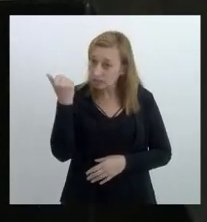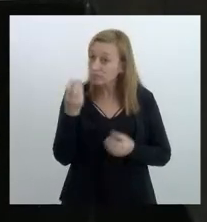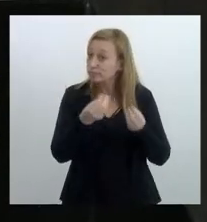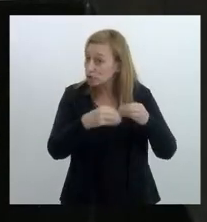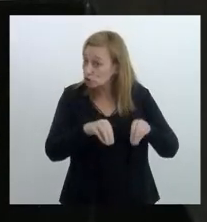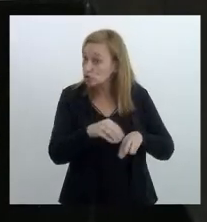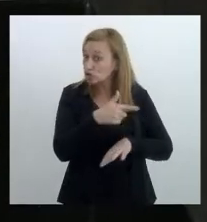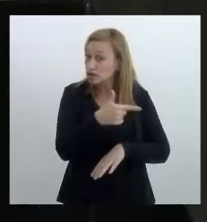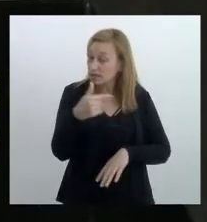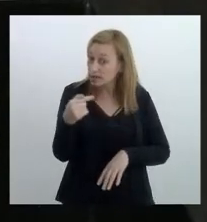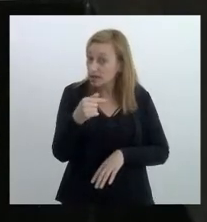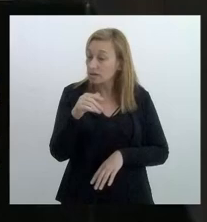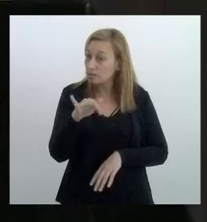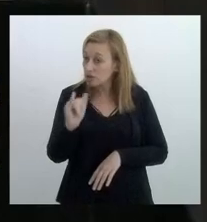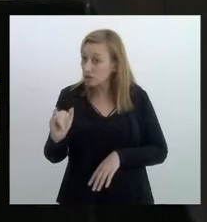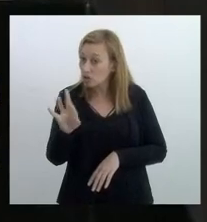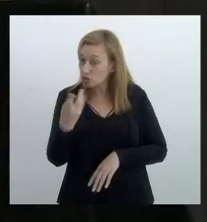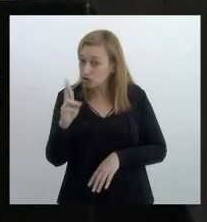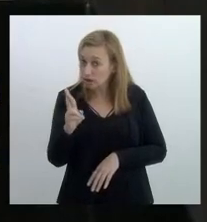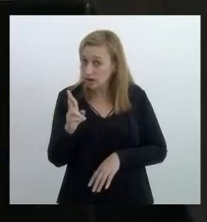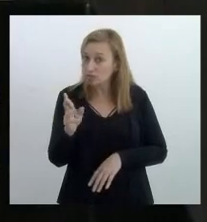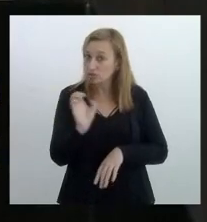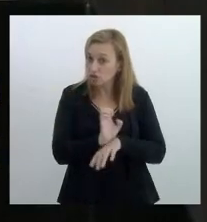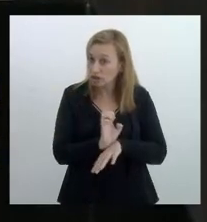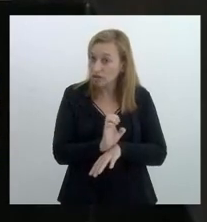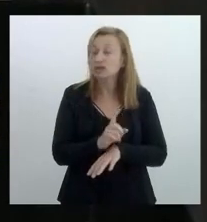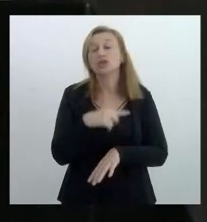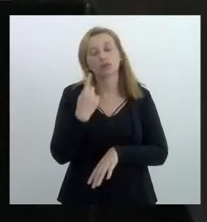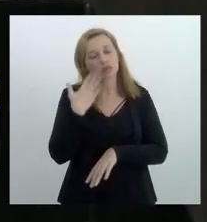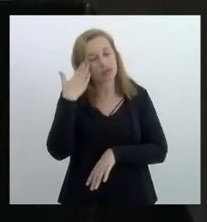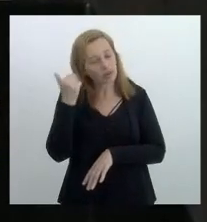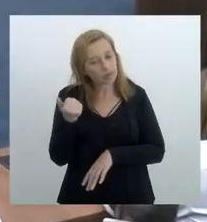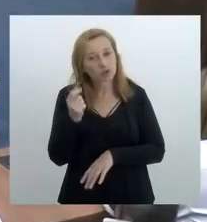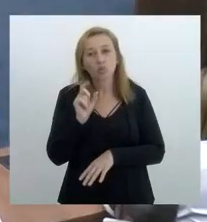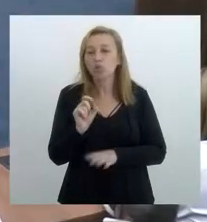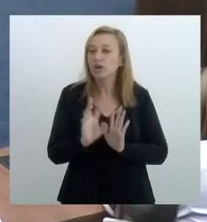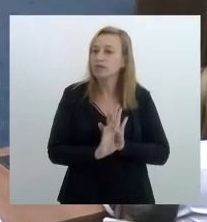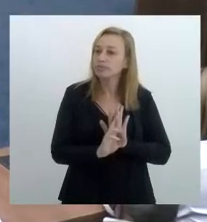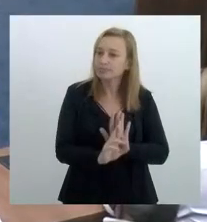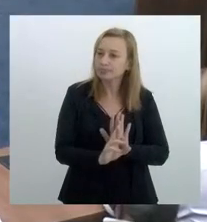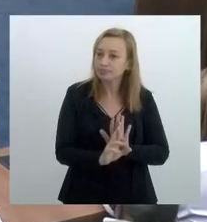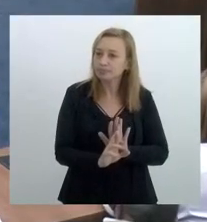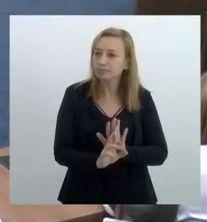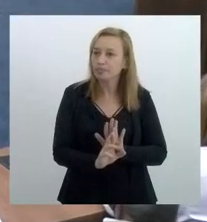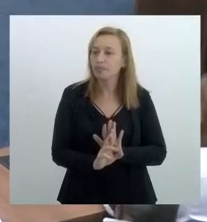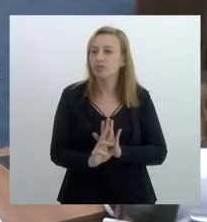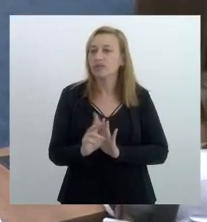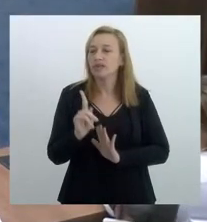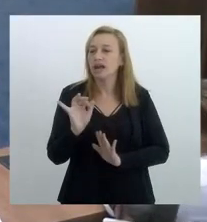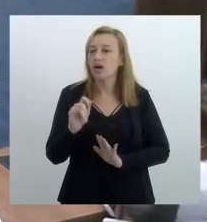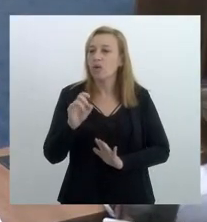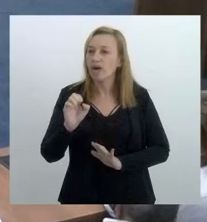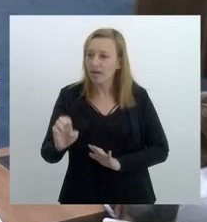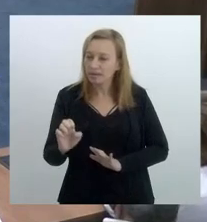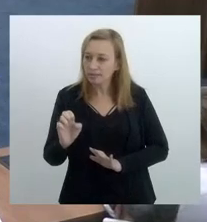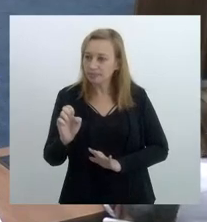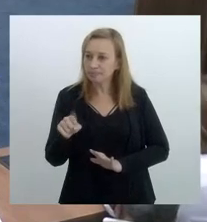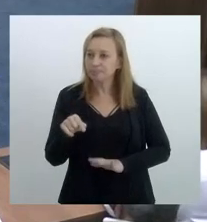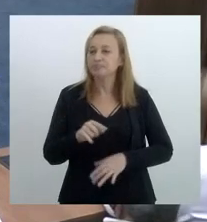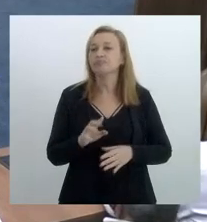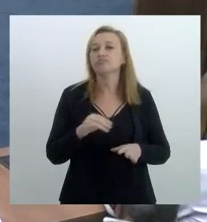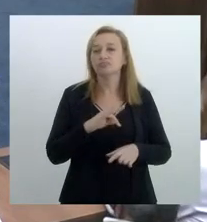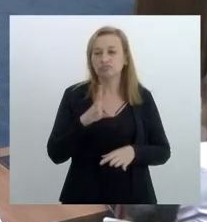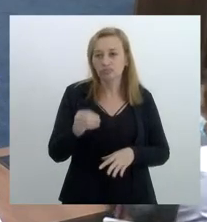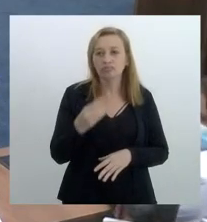prejuízo de 17 bilhões de reais para o Estado. Nós sabemos o que representou a Operação Delaware, né? Nós sabemos de